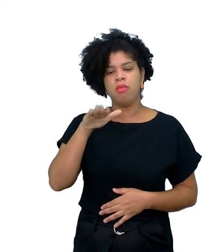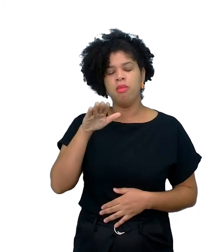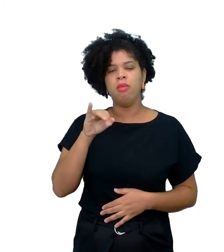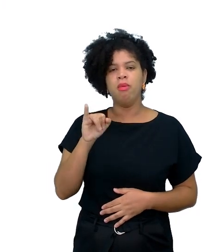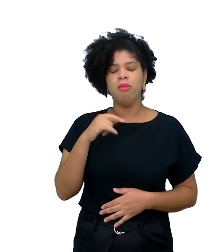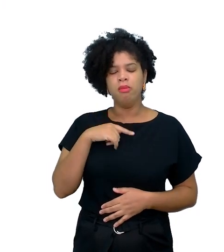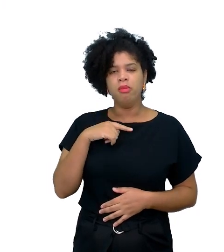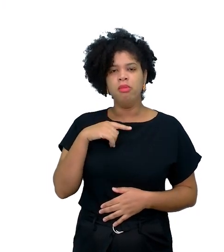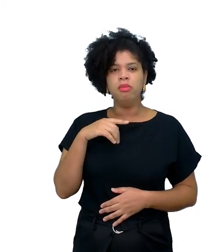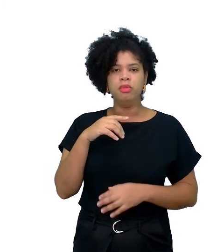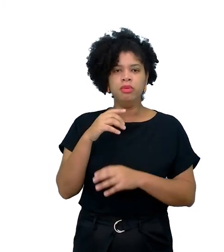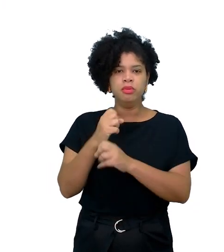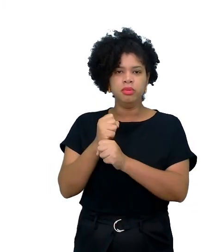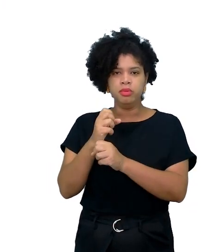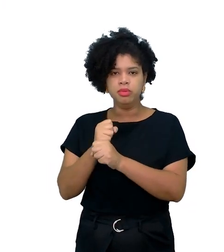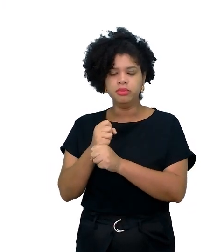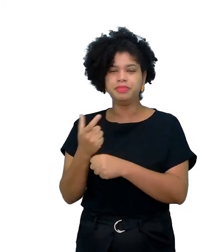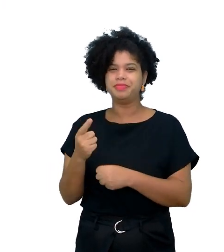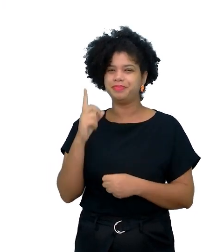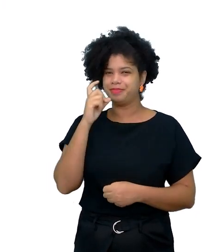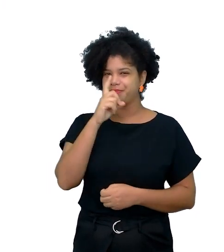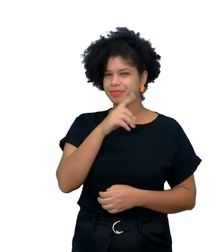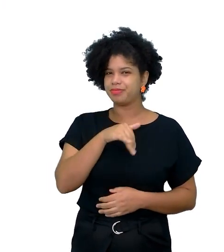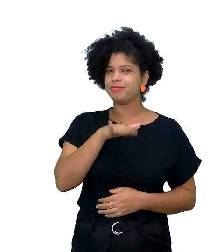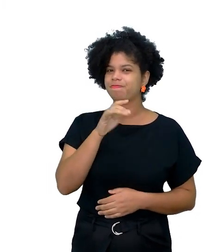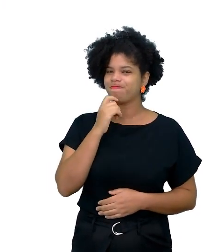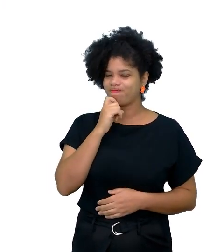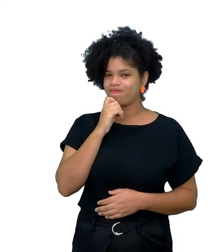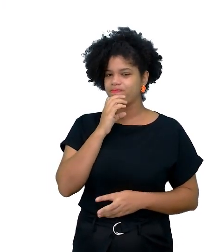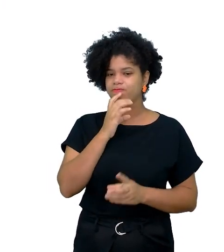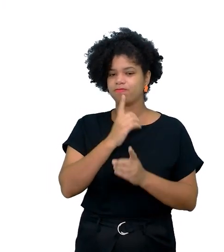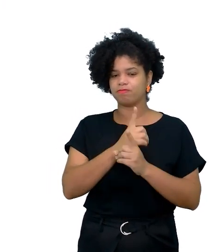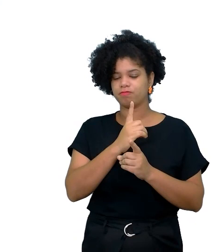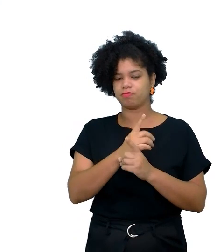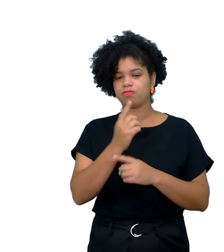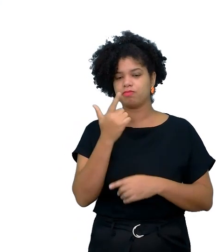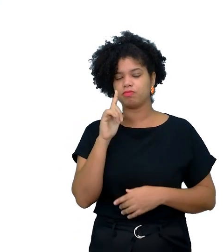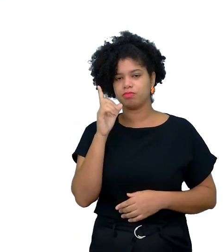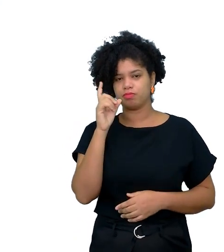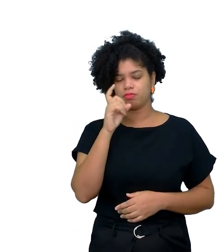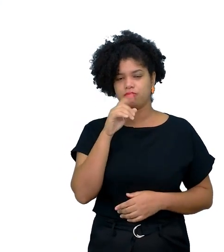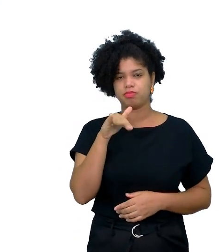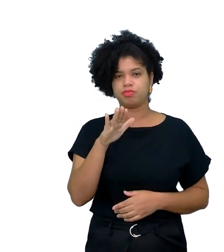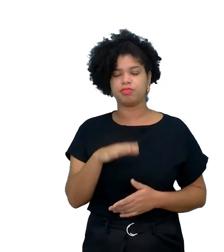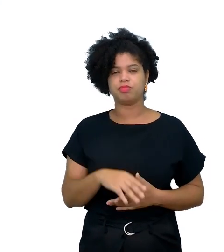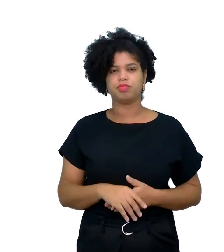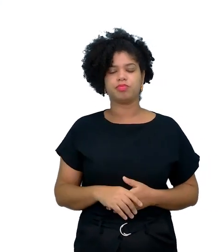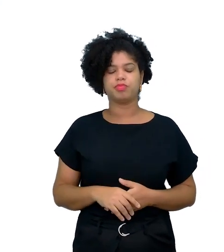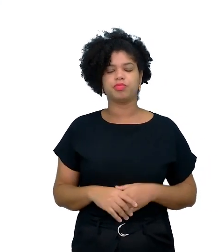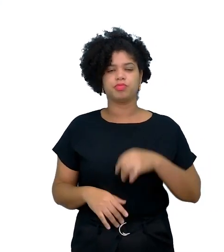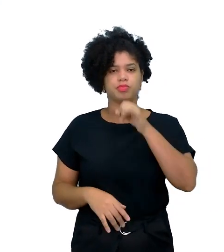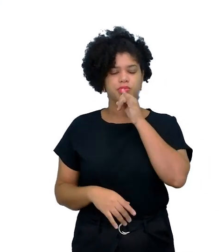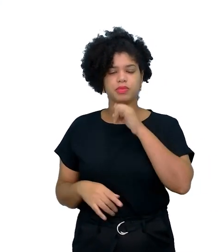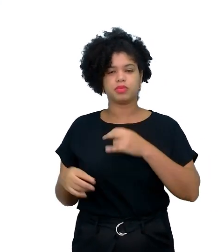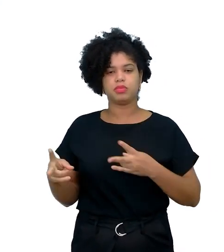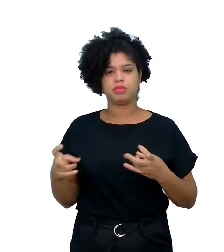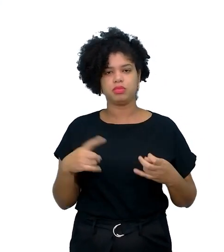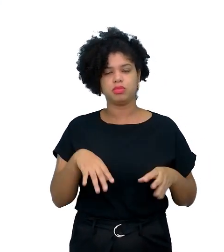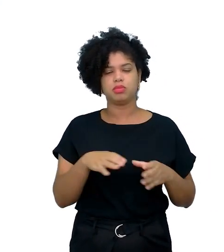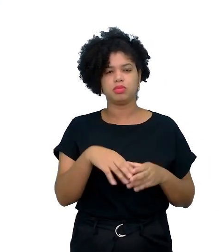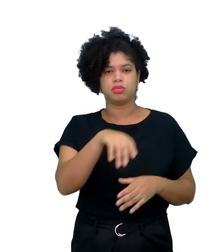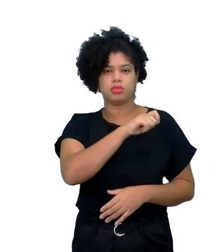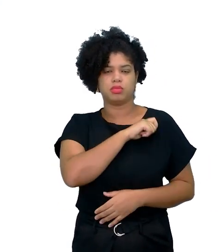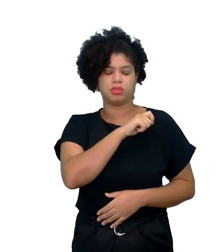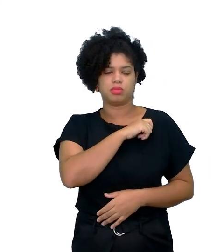das partes e o todo, e se deseja encontrar a outra parte. Então, aqui a gente vê que os estudantes têm